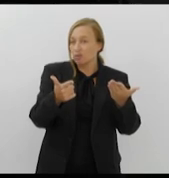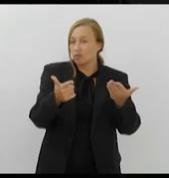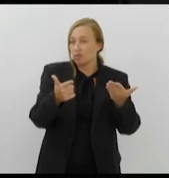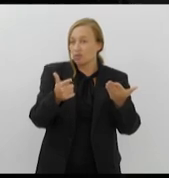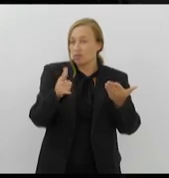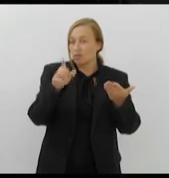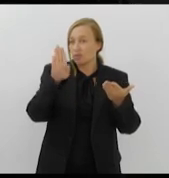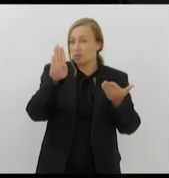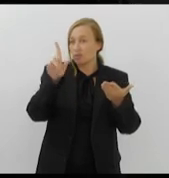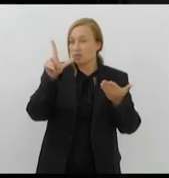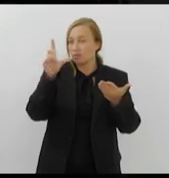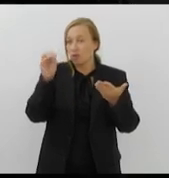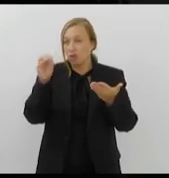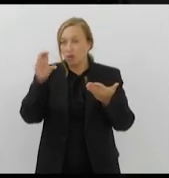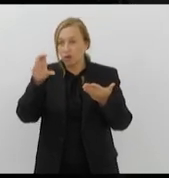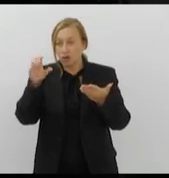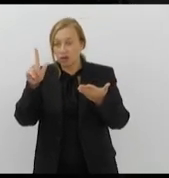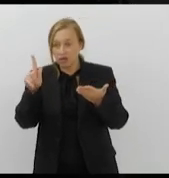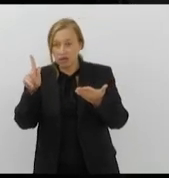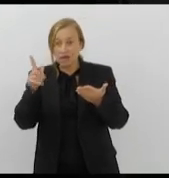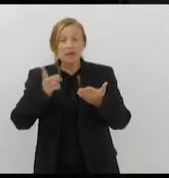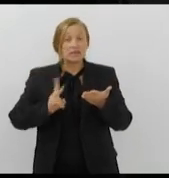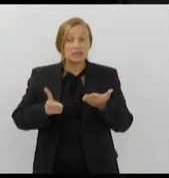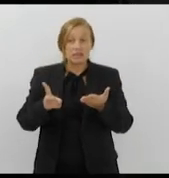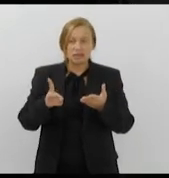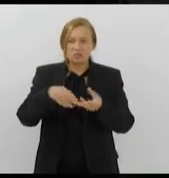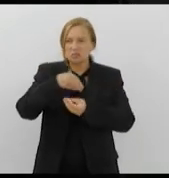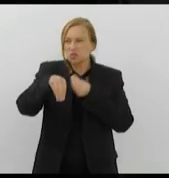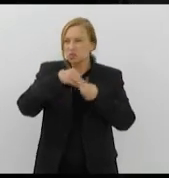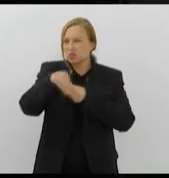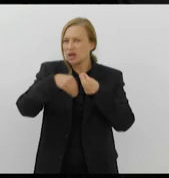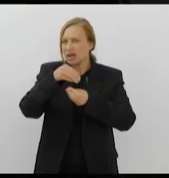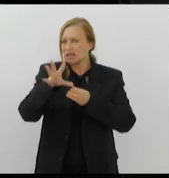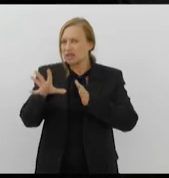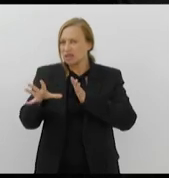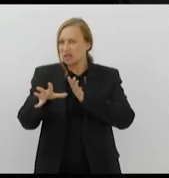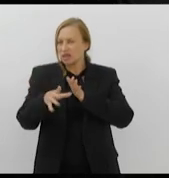sempre envolvida em esquema de corrupção, sempre.